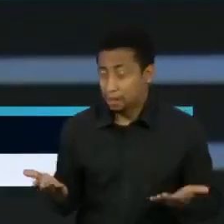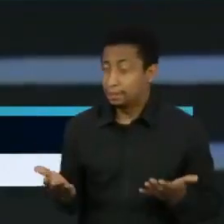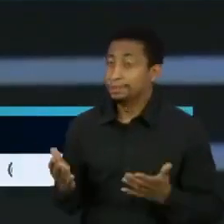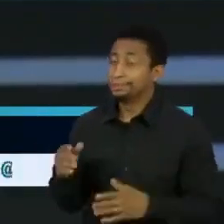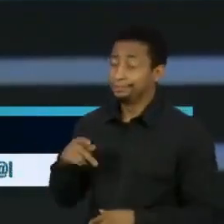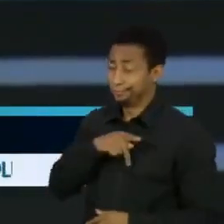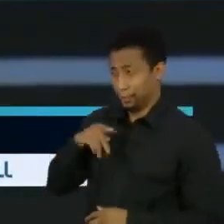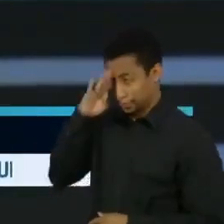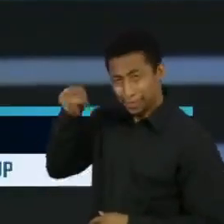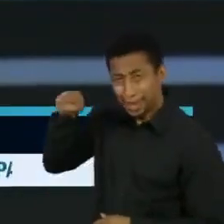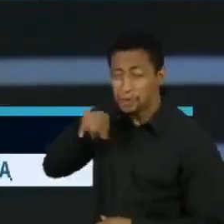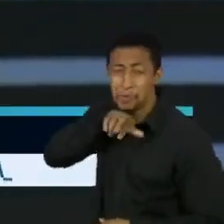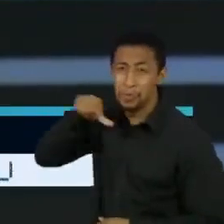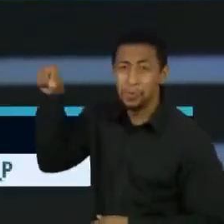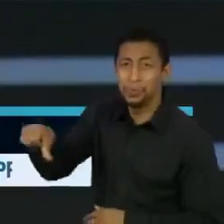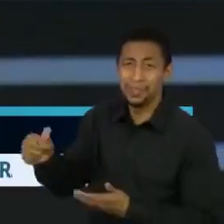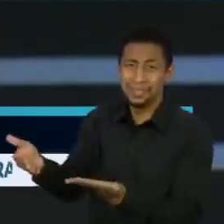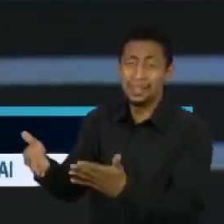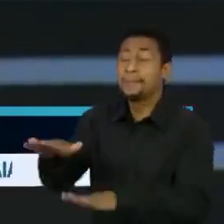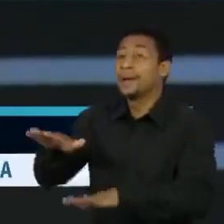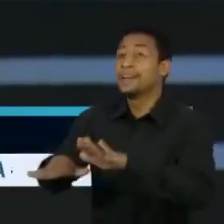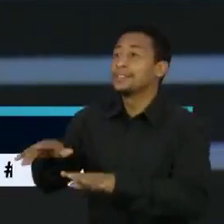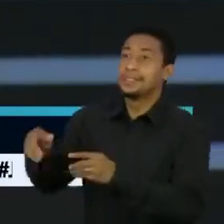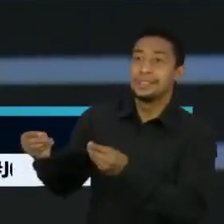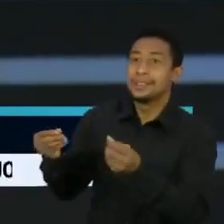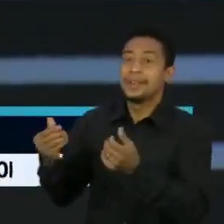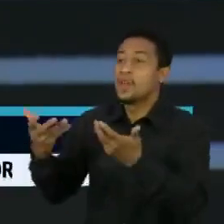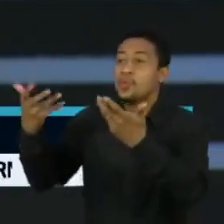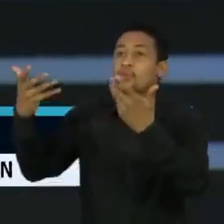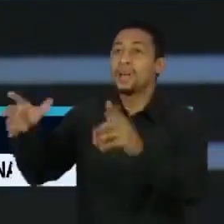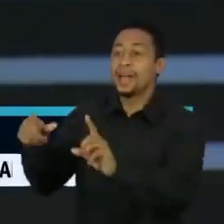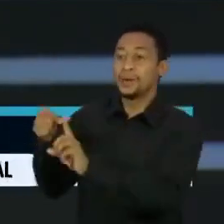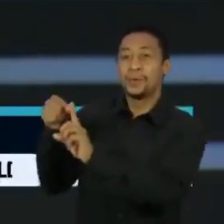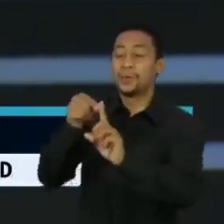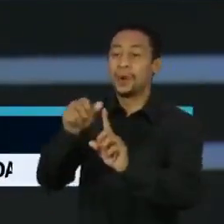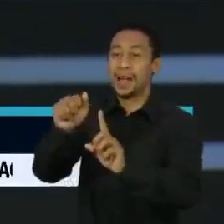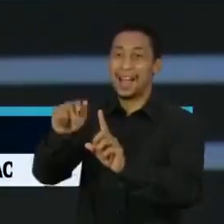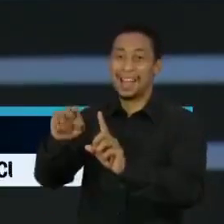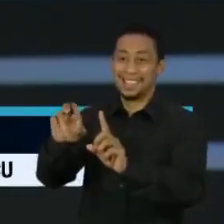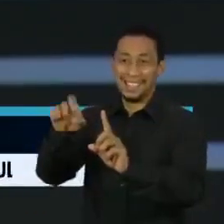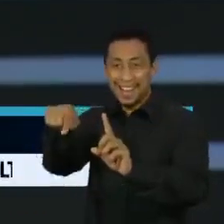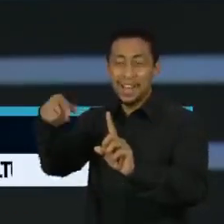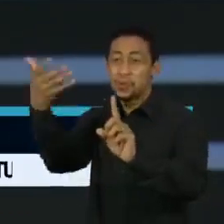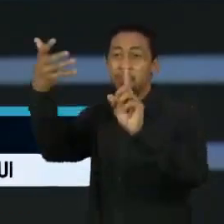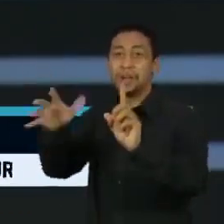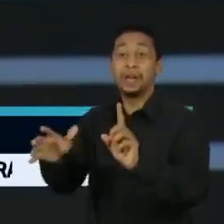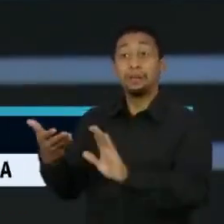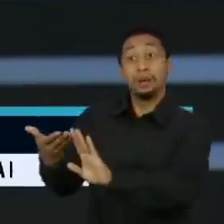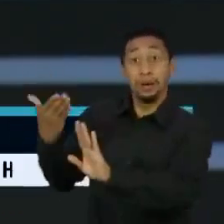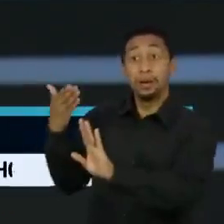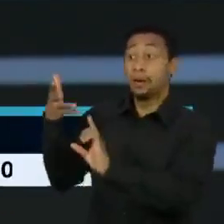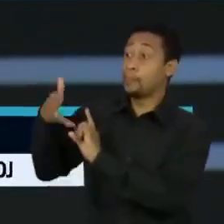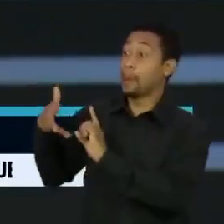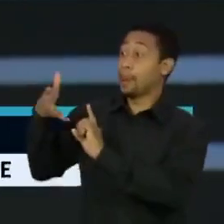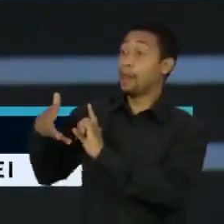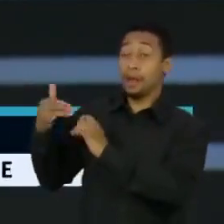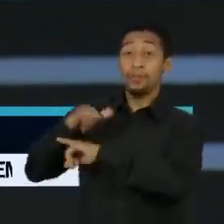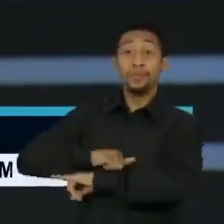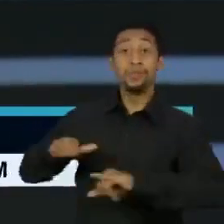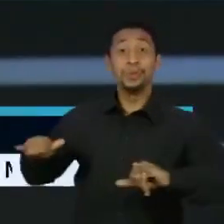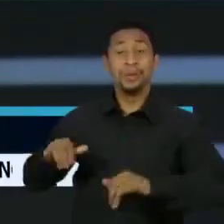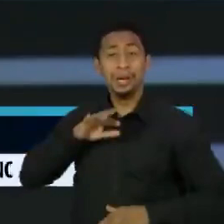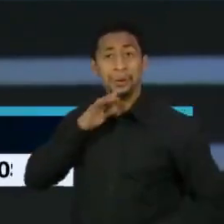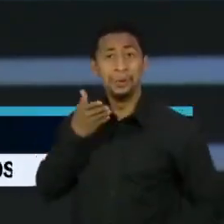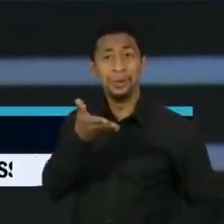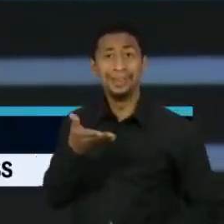não fica muito ruim inclusive porque em certos momentos da impressão que ele não quer ficar com André Mendonça chegou a insinuar e isso dias atrás O que é muito ruim também